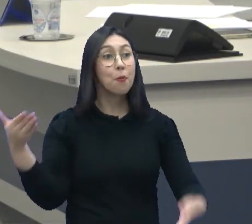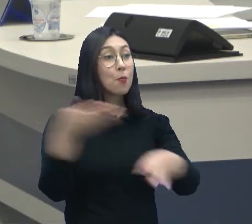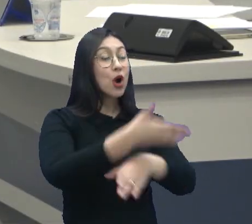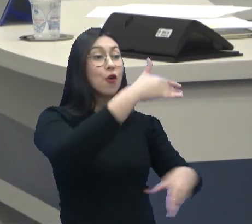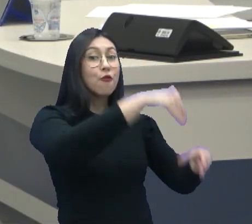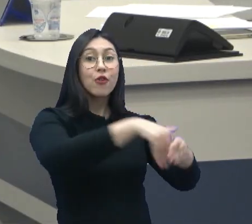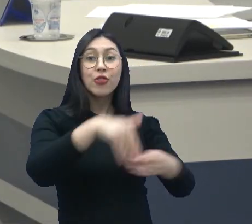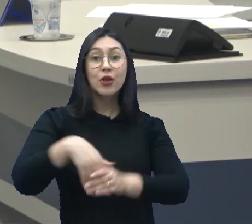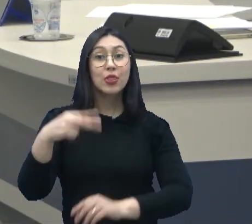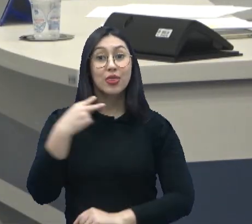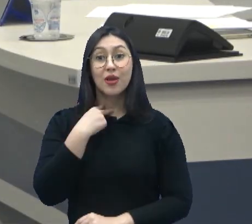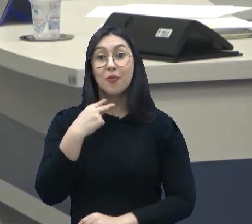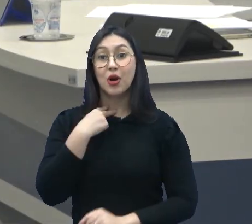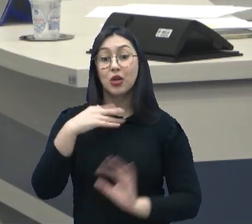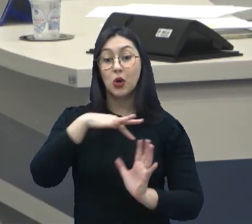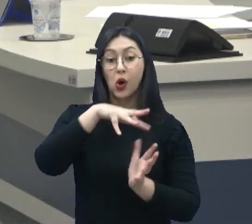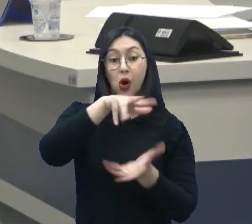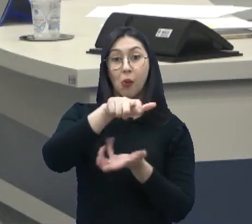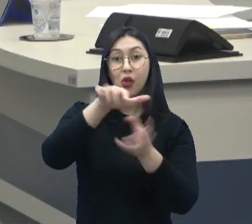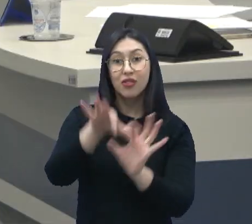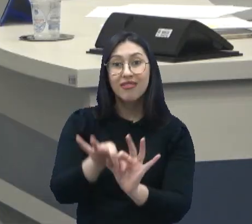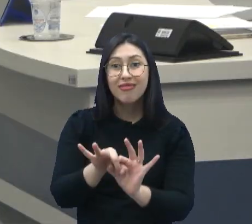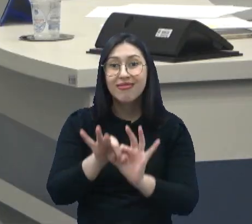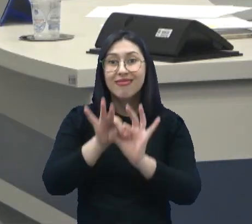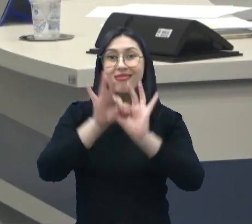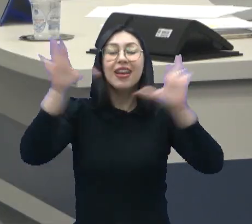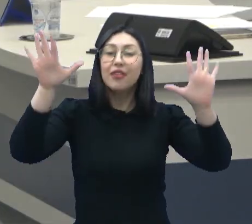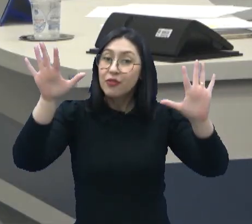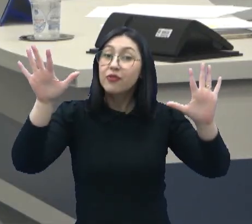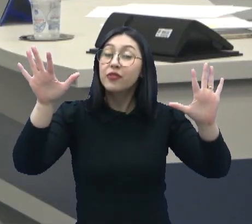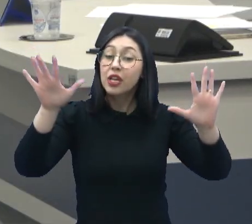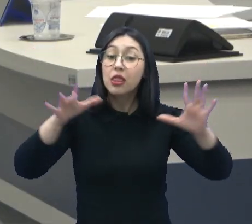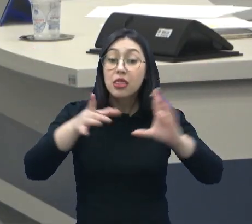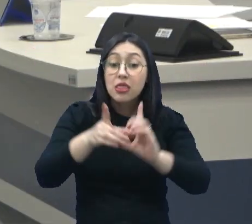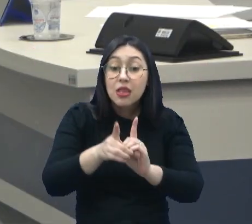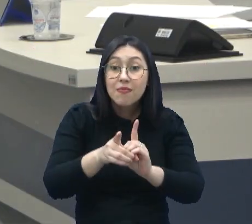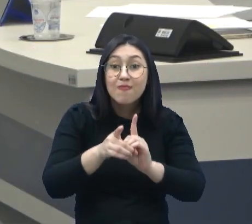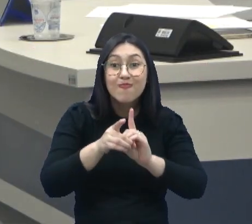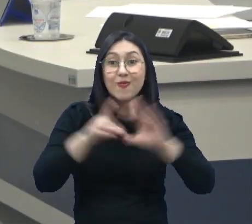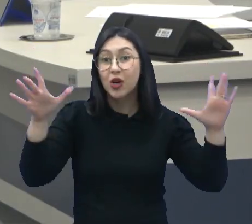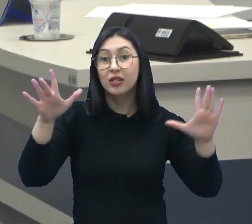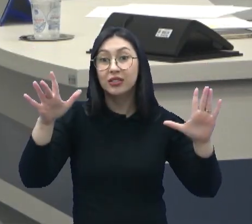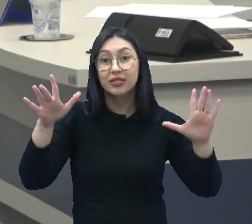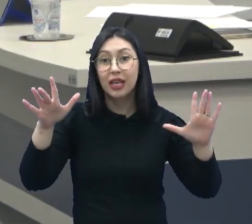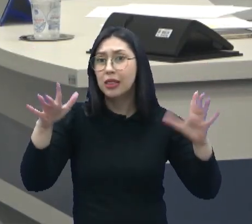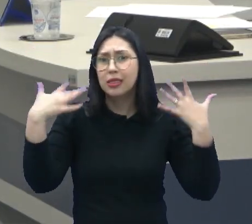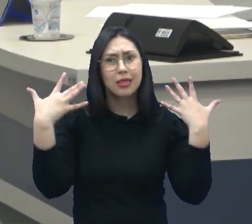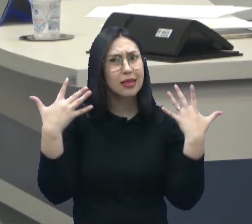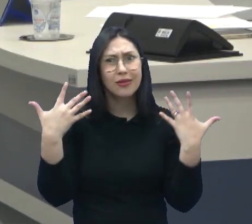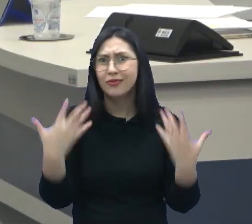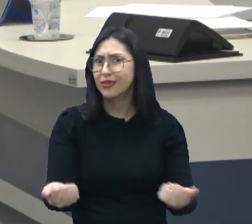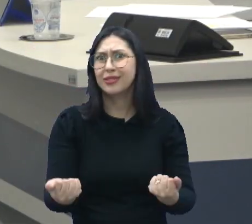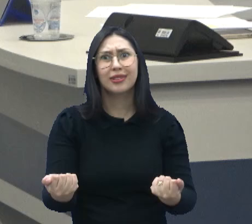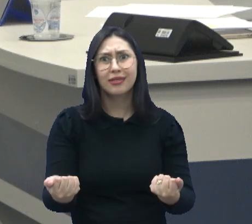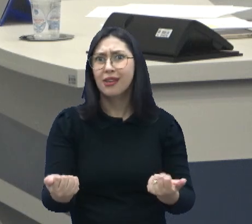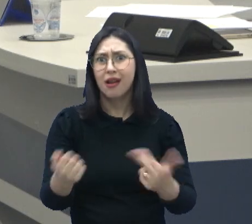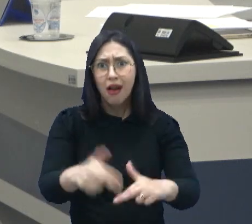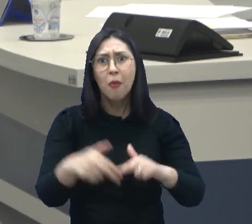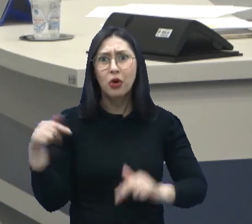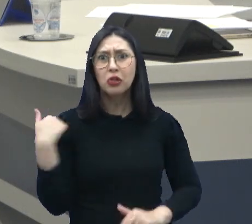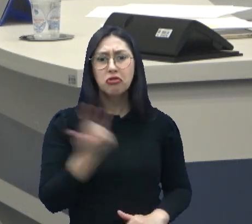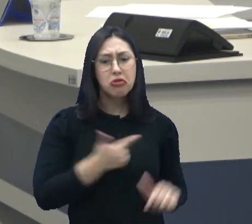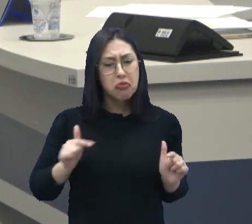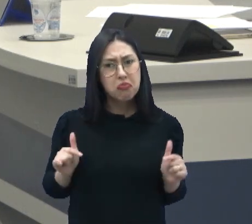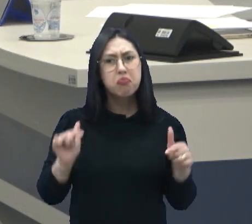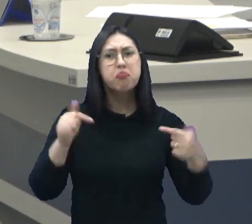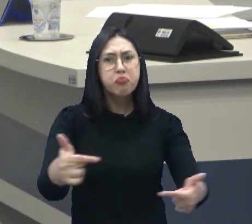livres. O mundo livre, o mundo ocidental, as democracias não irão aceitar. É para isso que a gente luta, para